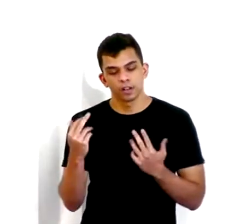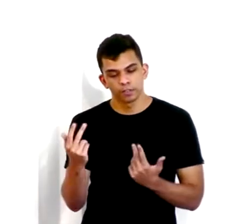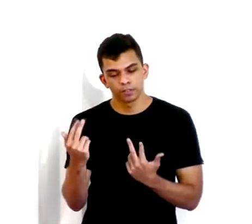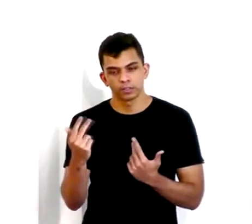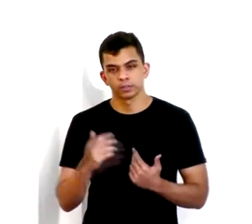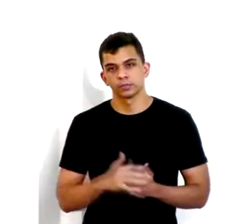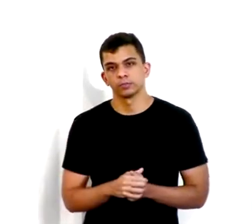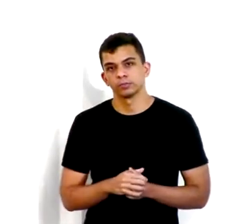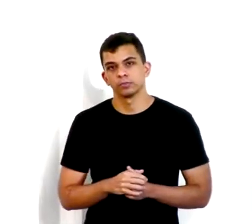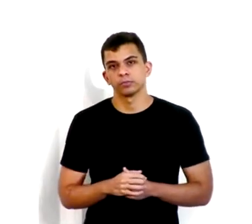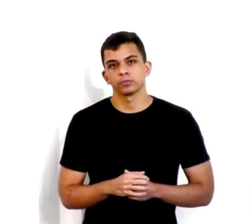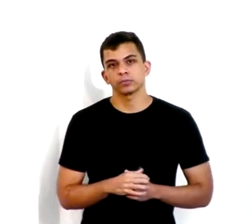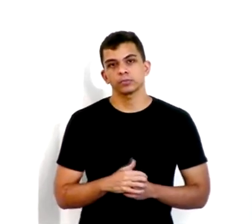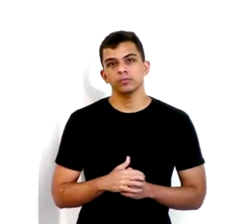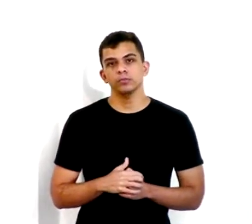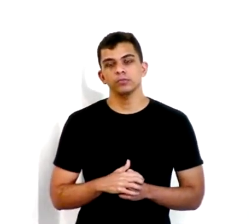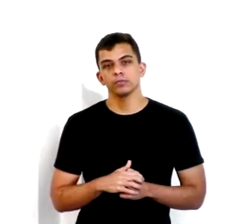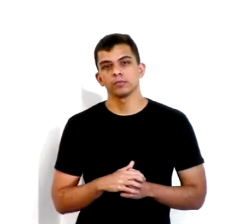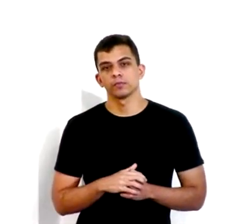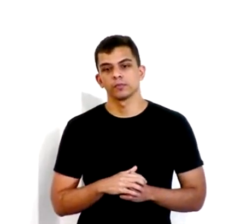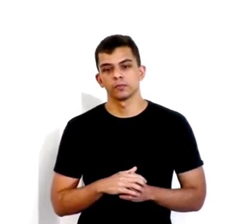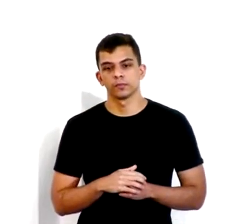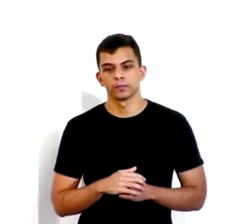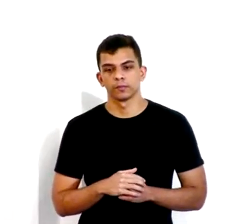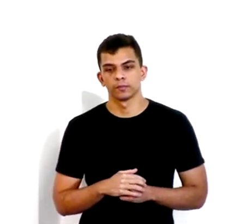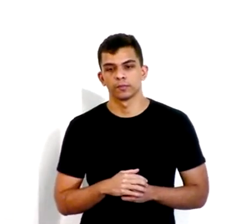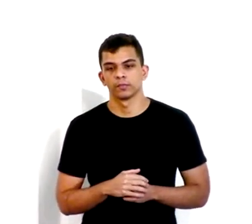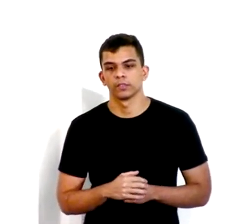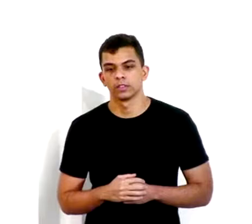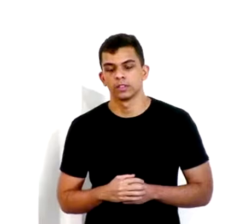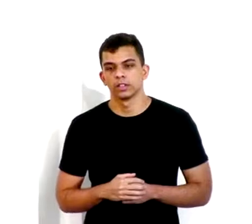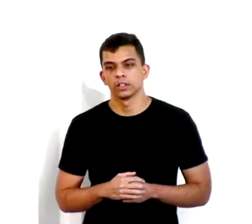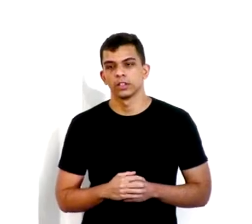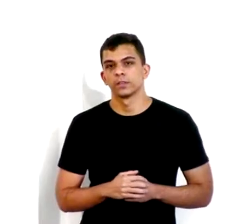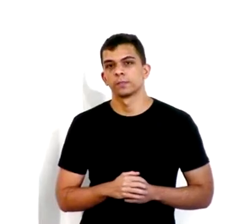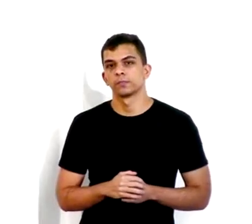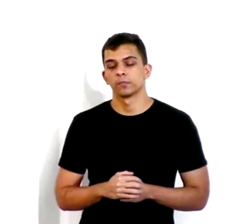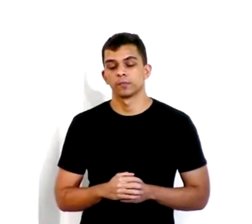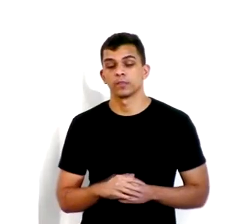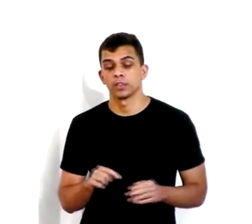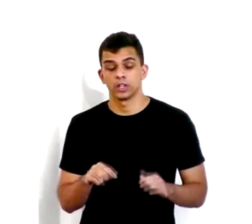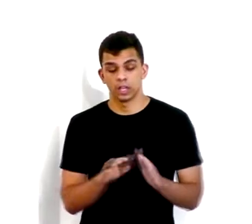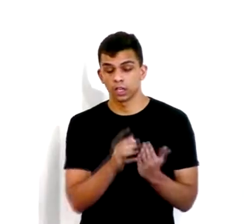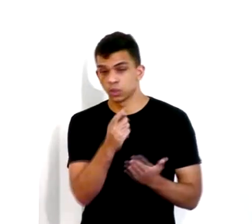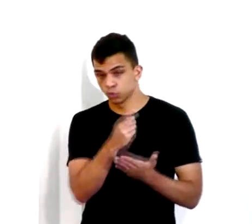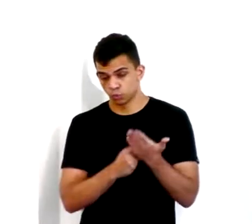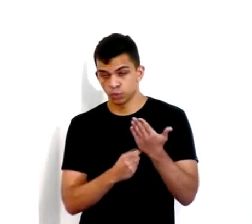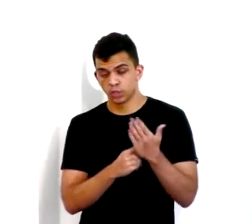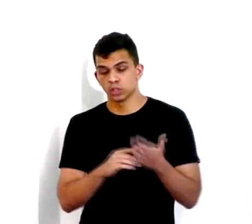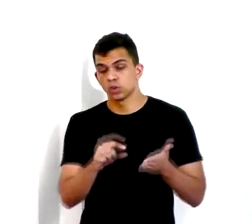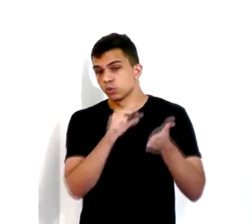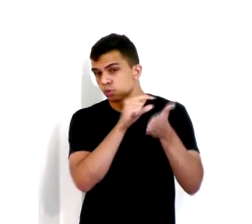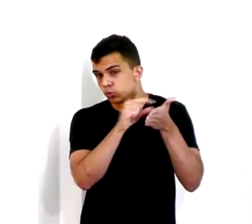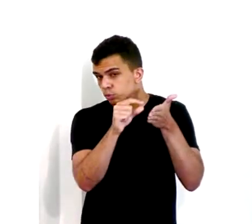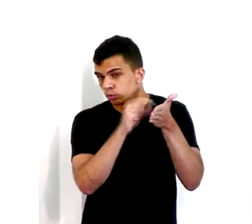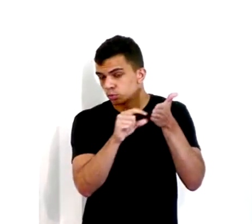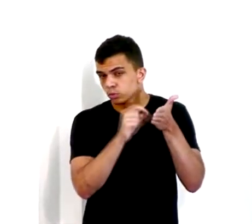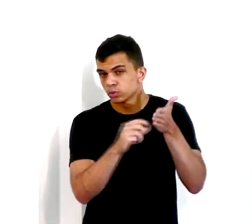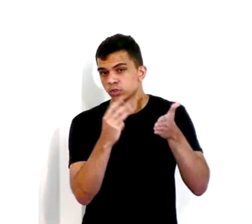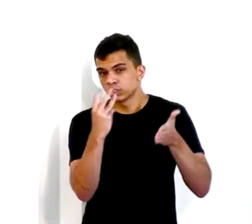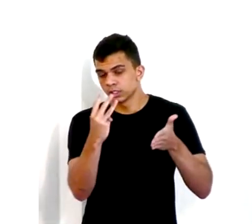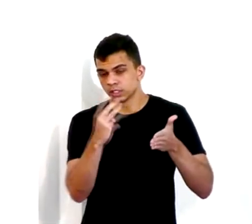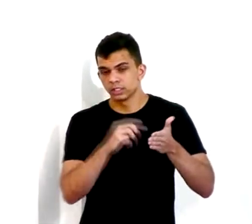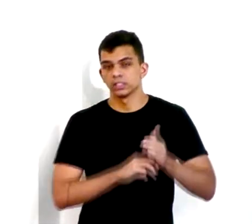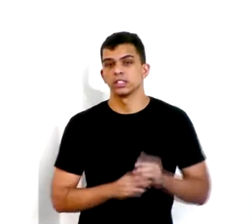Deus, que aqui nos 3 primeiros versículos vai articular um grito de angústia ao Deus